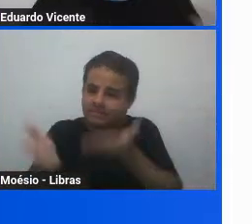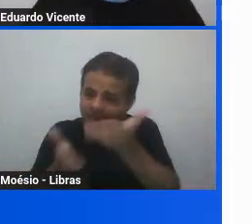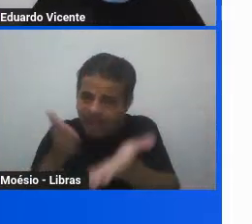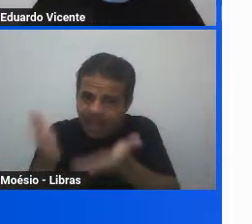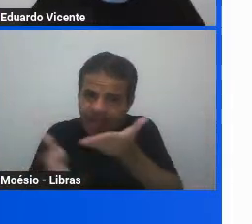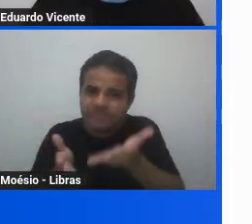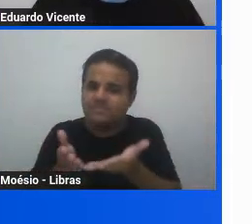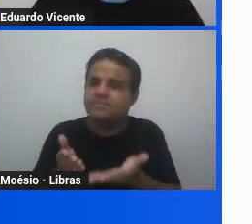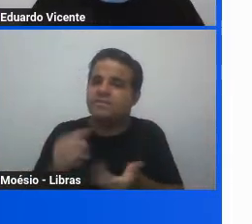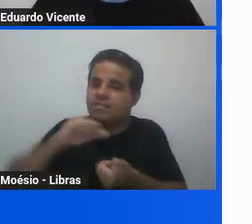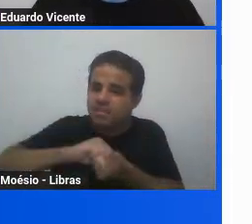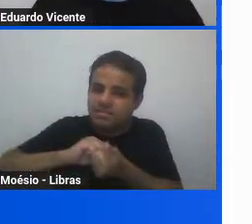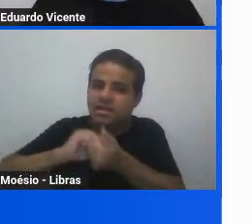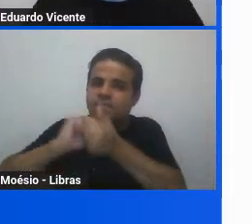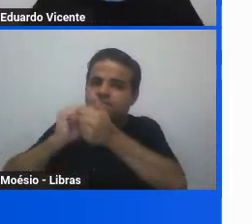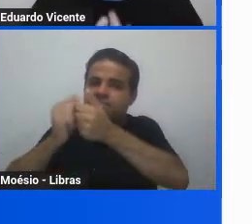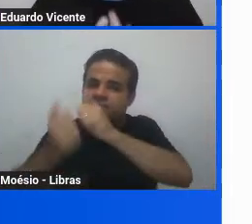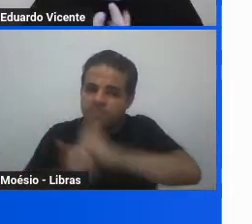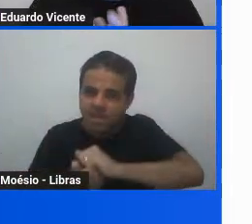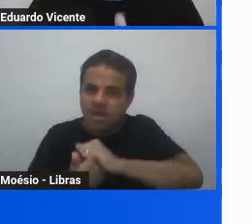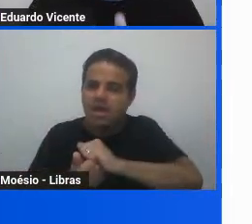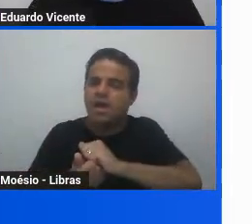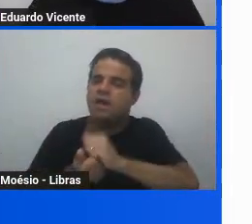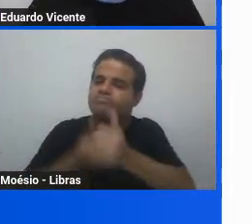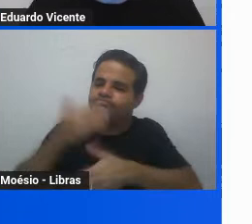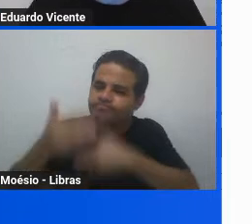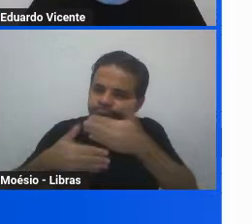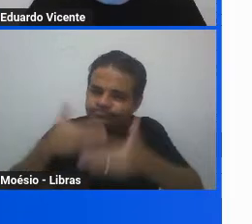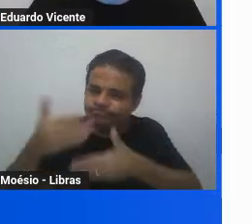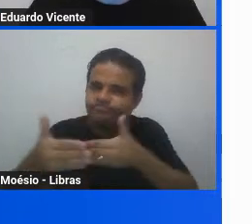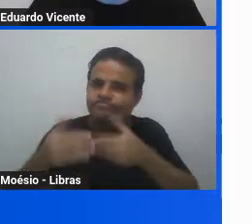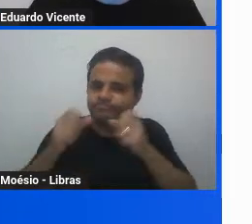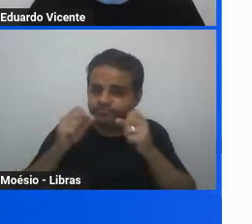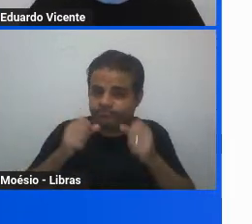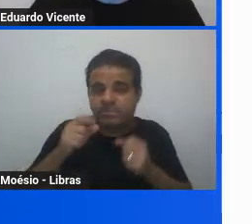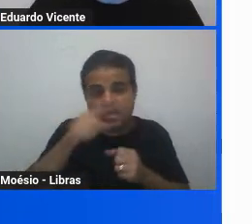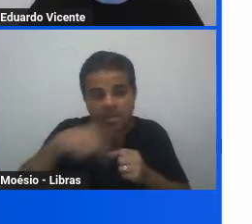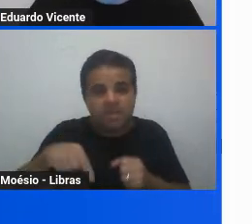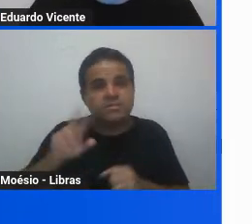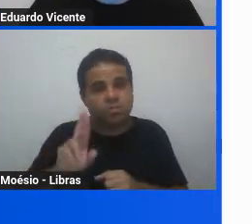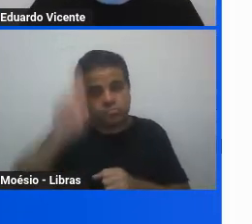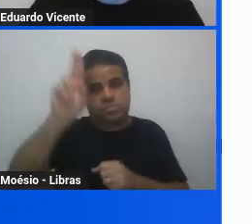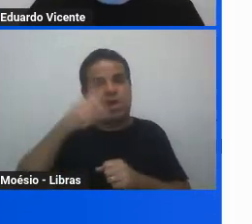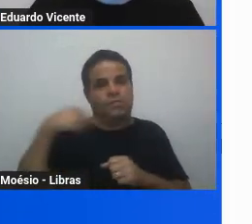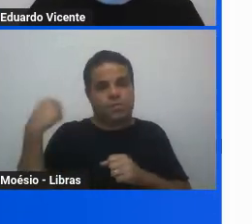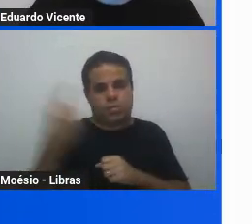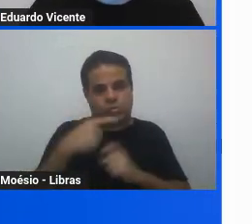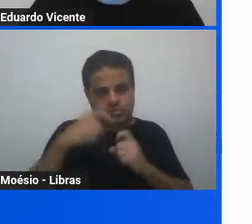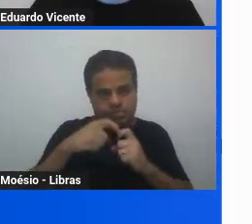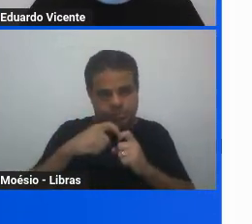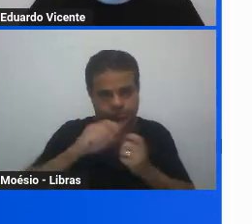tentando nos adaptar para este momento. Este é um papel nosso. Tá?